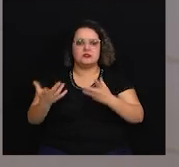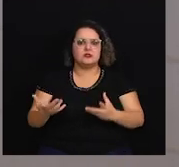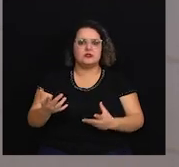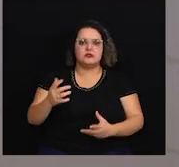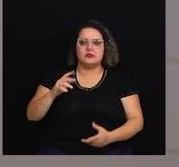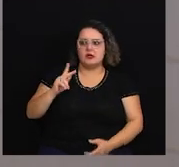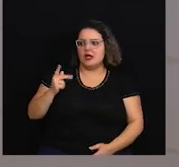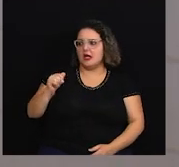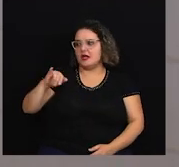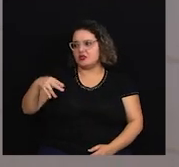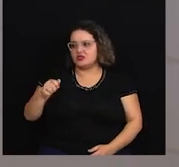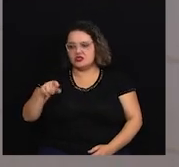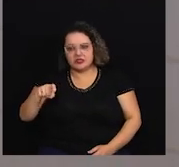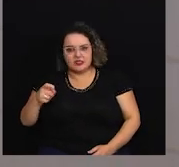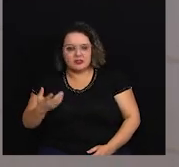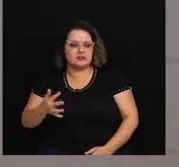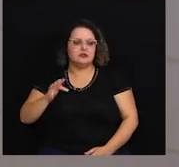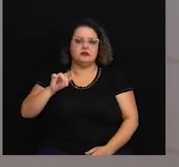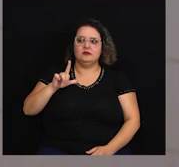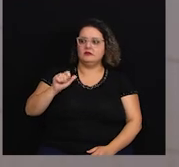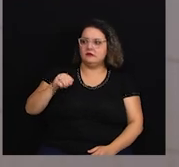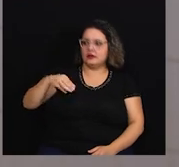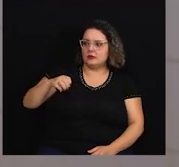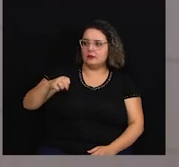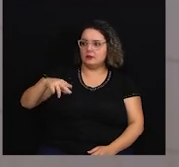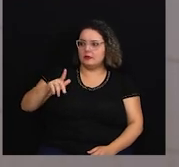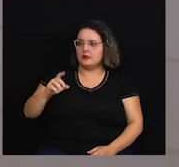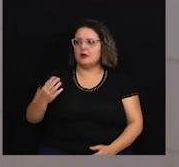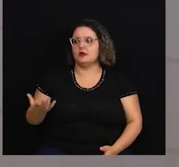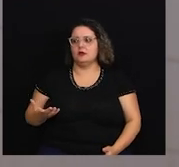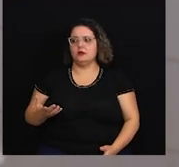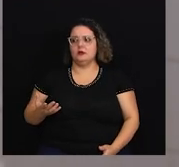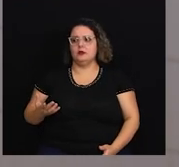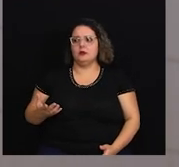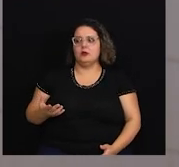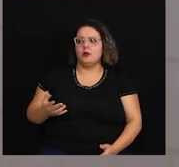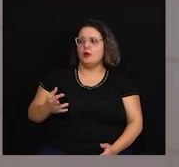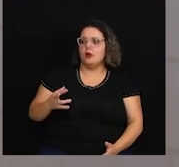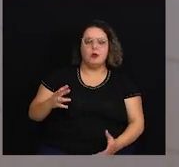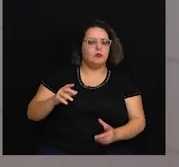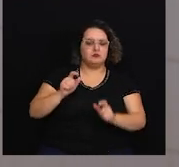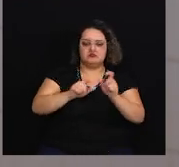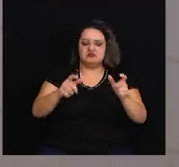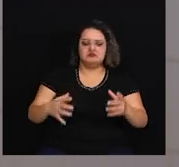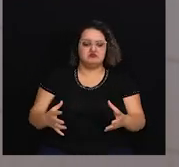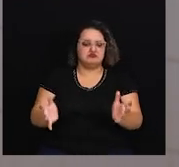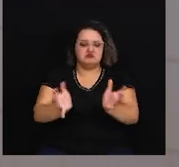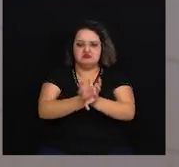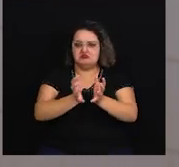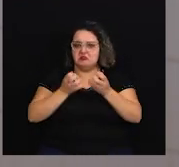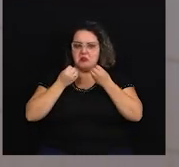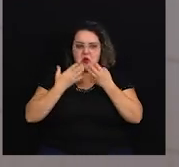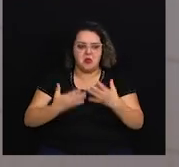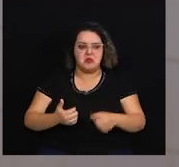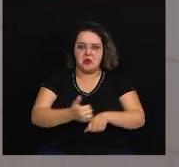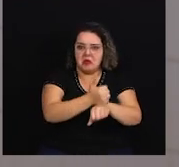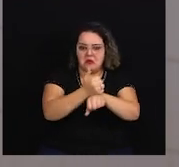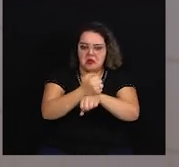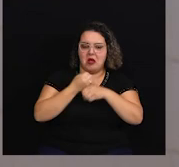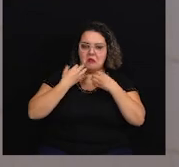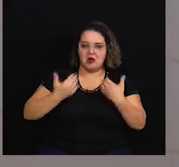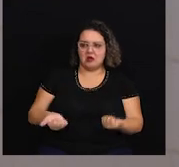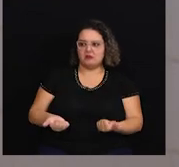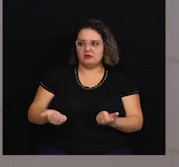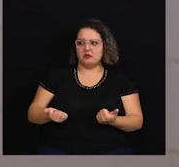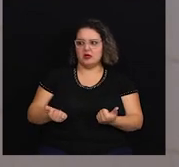Flamengo tinha aquele obr ao armador mundo Hobby de céu mas tão e aquele jogo pegando bellan